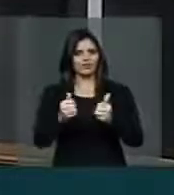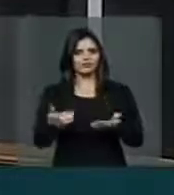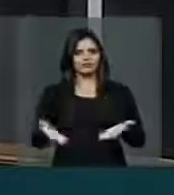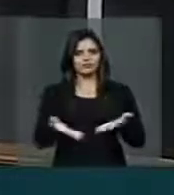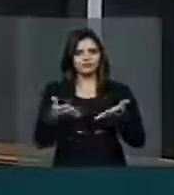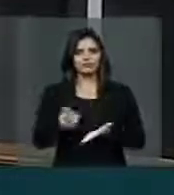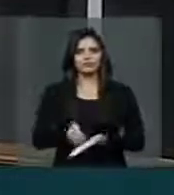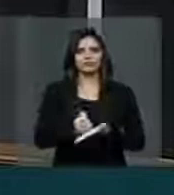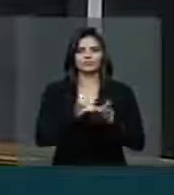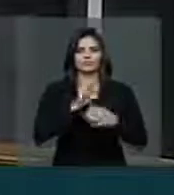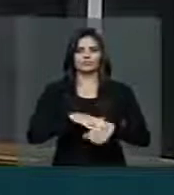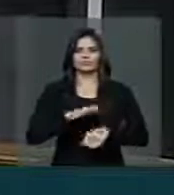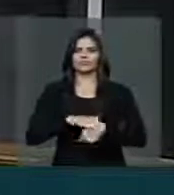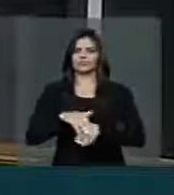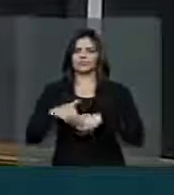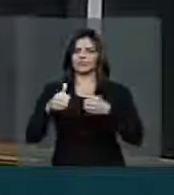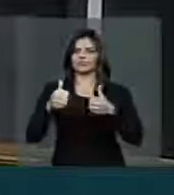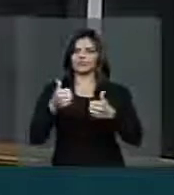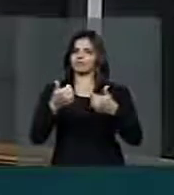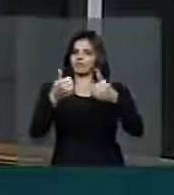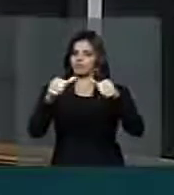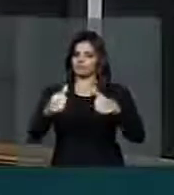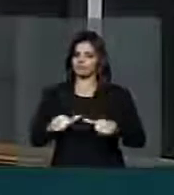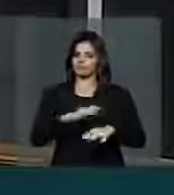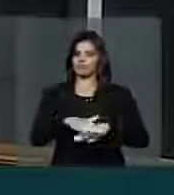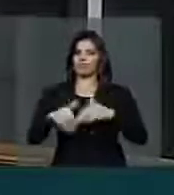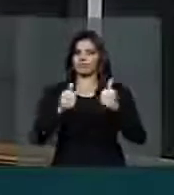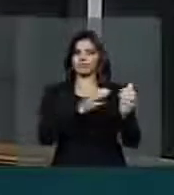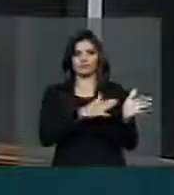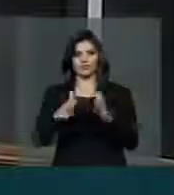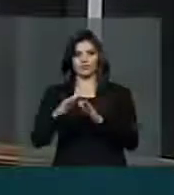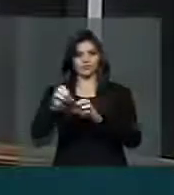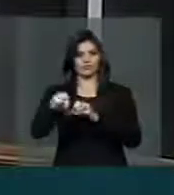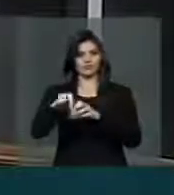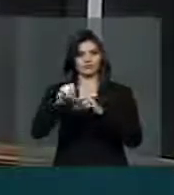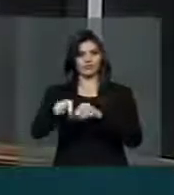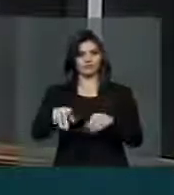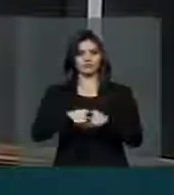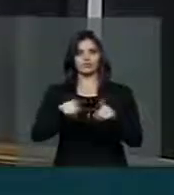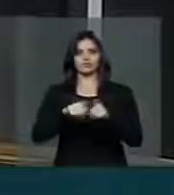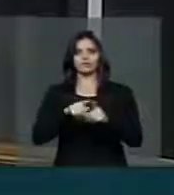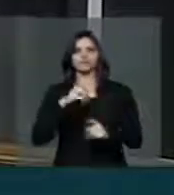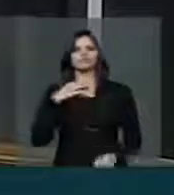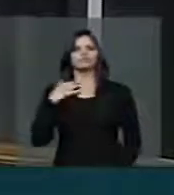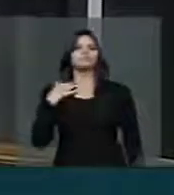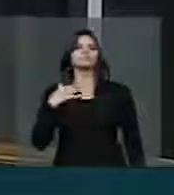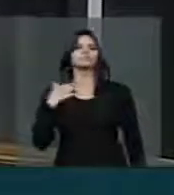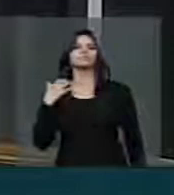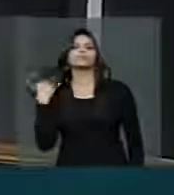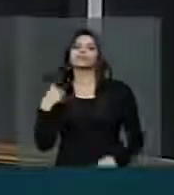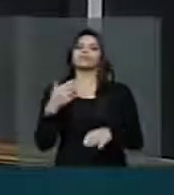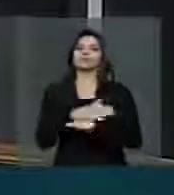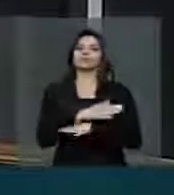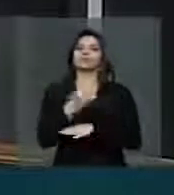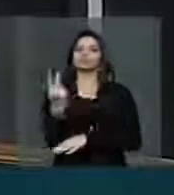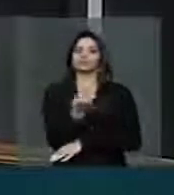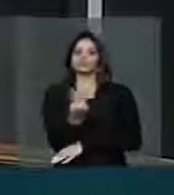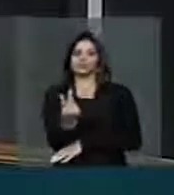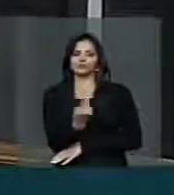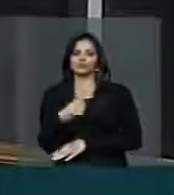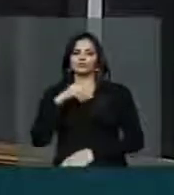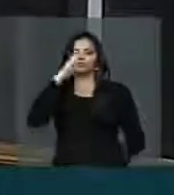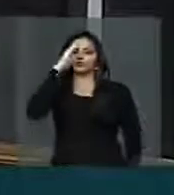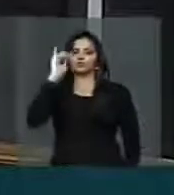muito maior qualidade ao nosso processo educacional. Além disso, a atuação deles é essencial